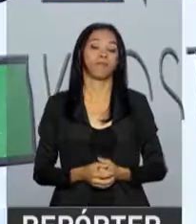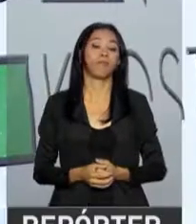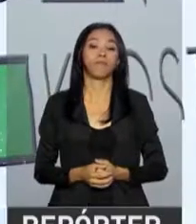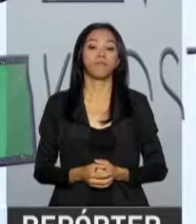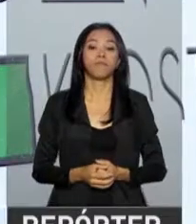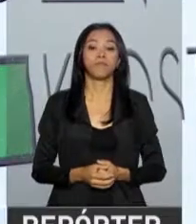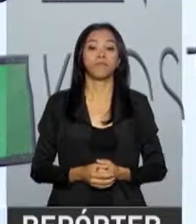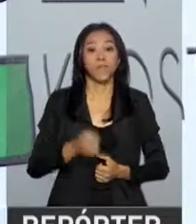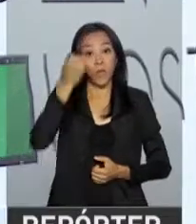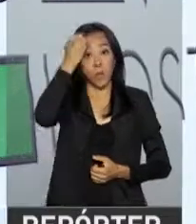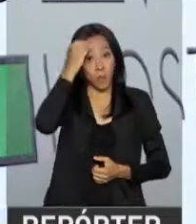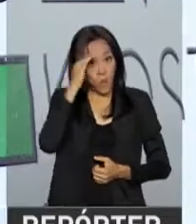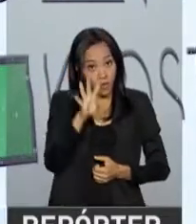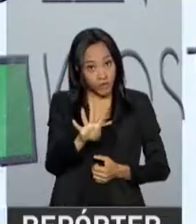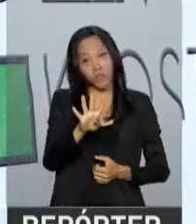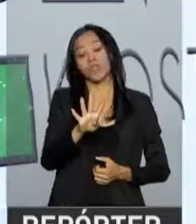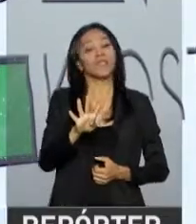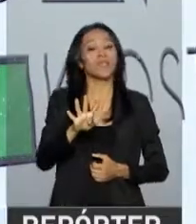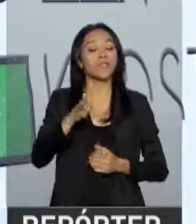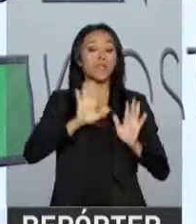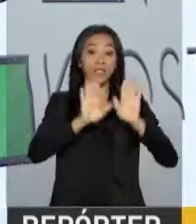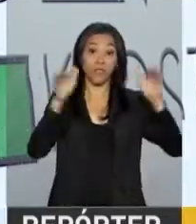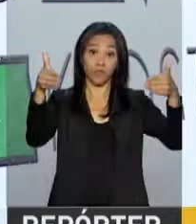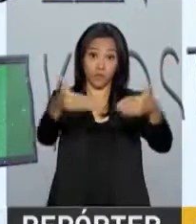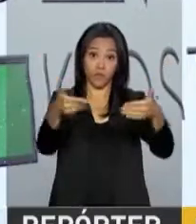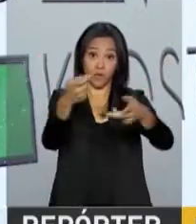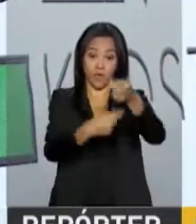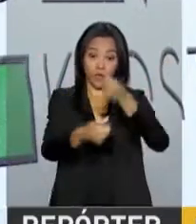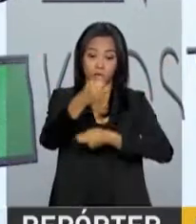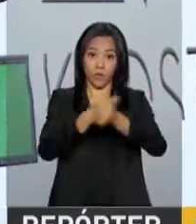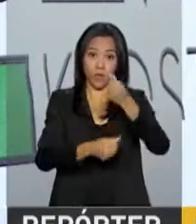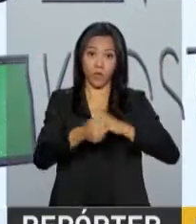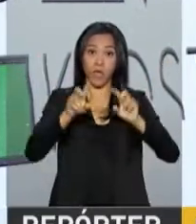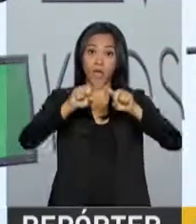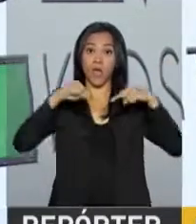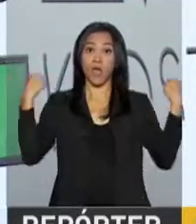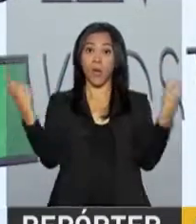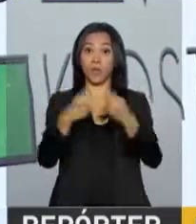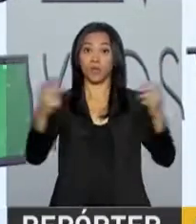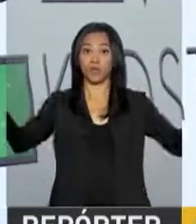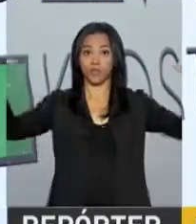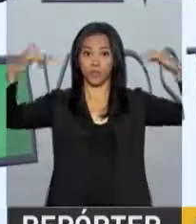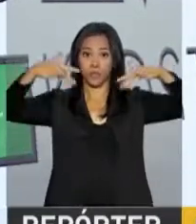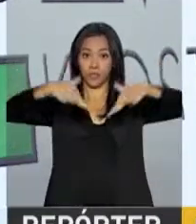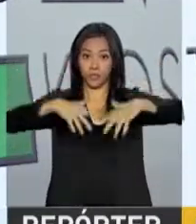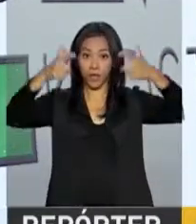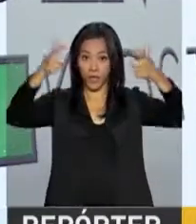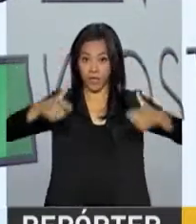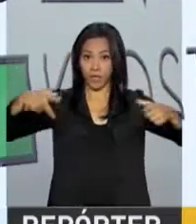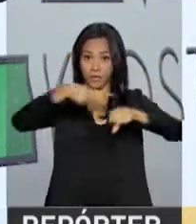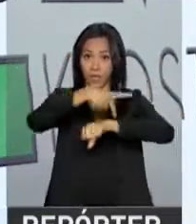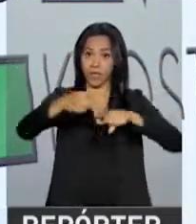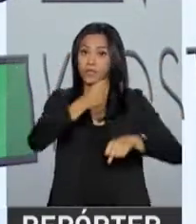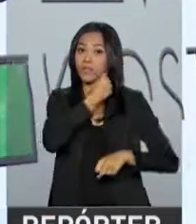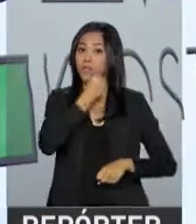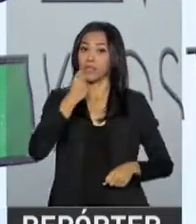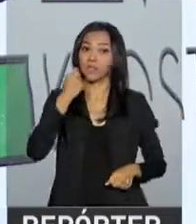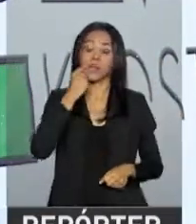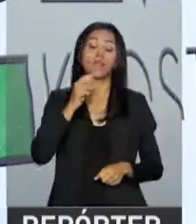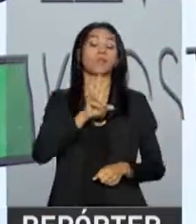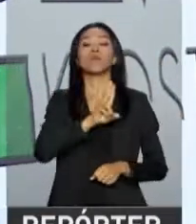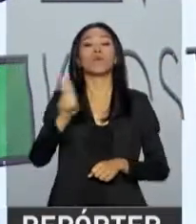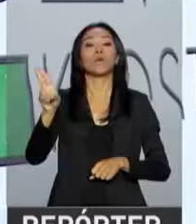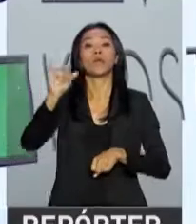durante quatro dias o fórum econômico mundial reúne aqui em davos nos alpes suíços os principais líderes políticos